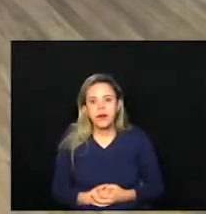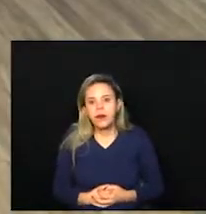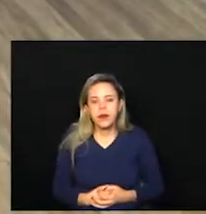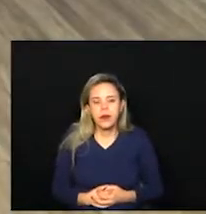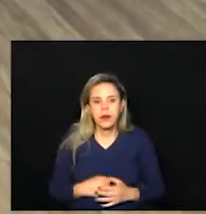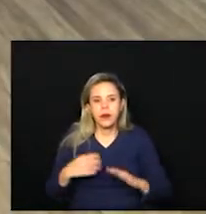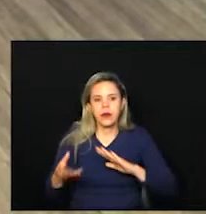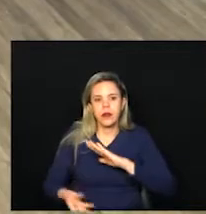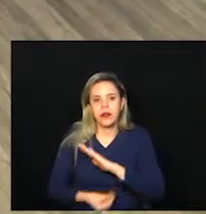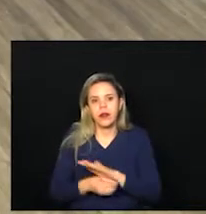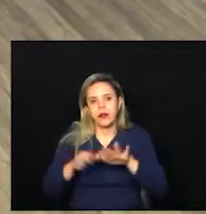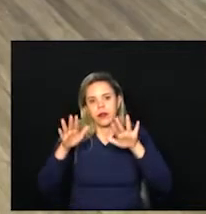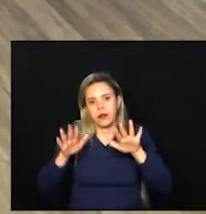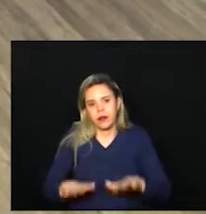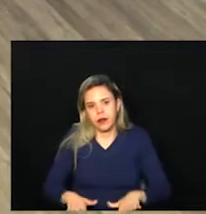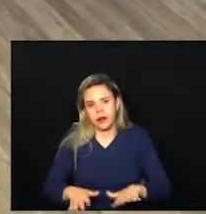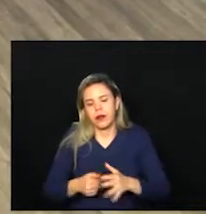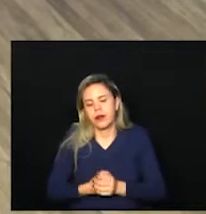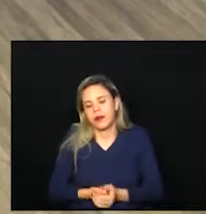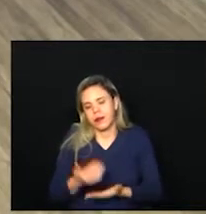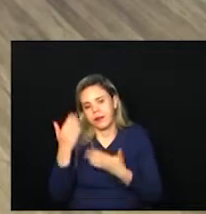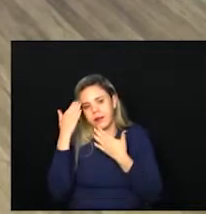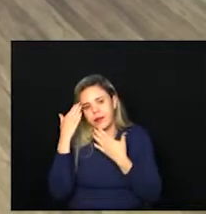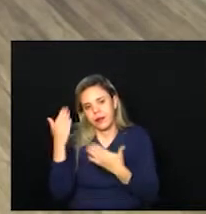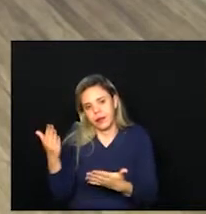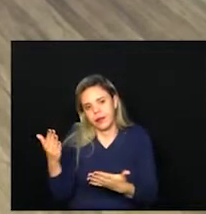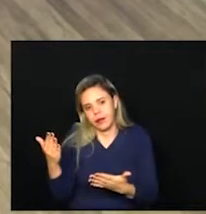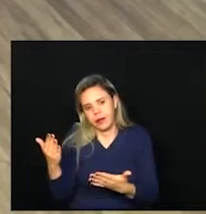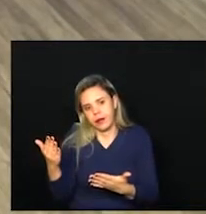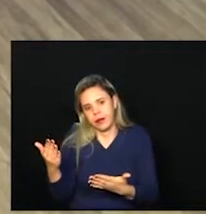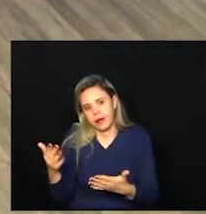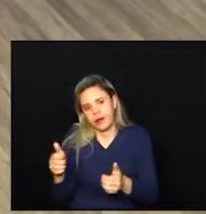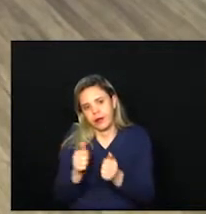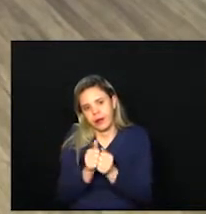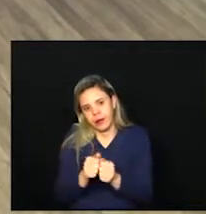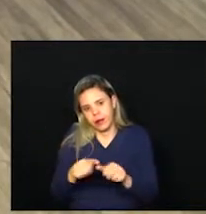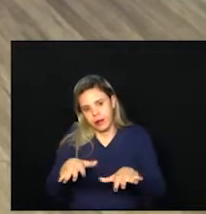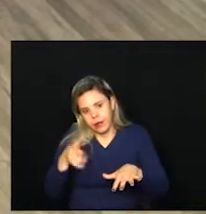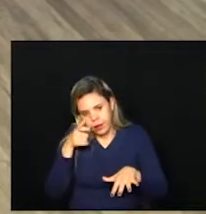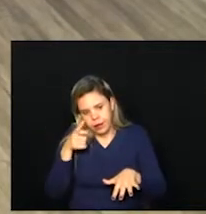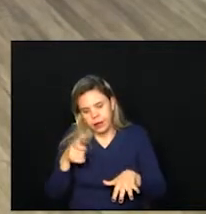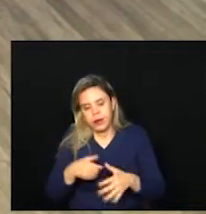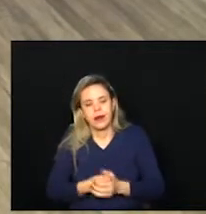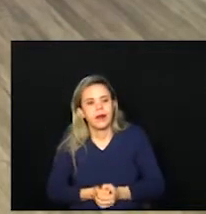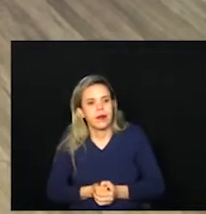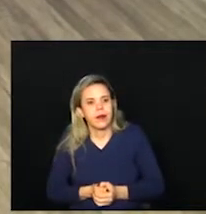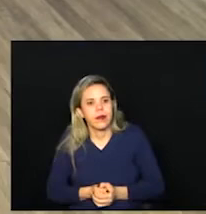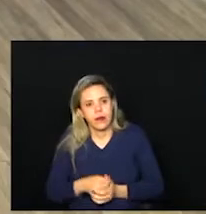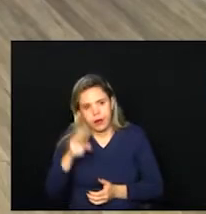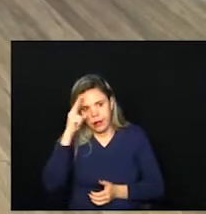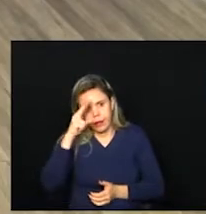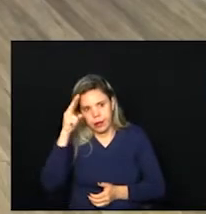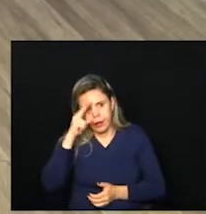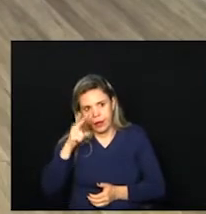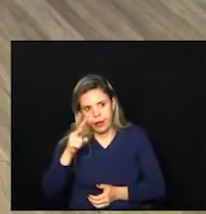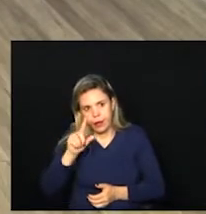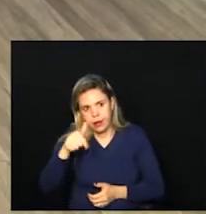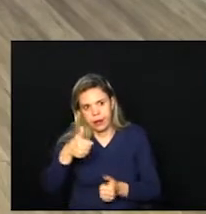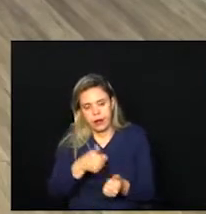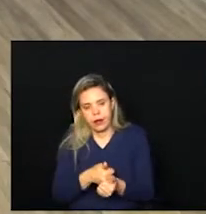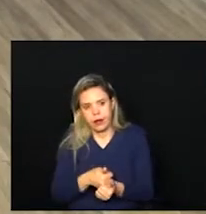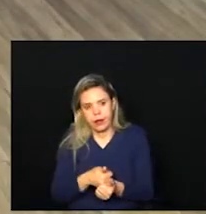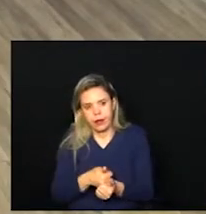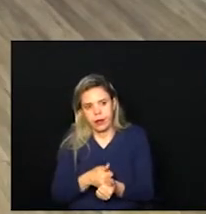O Câmara Total fica por aqui. Muito obrigado pela sua companhia, pela sua audiência. Lembrando, que daqui a